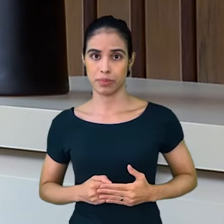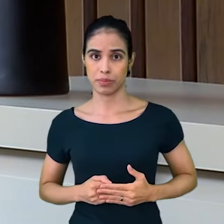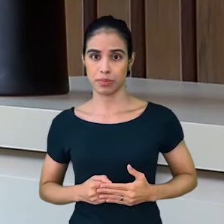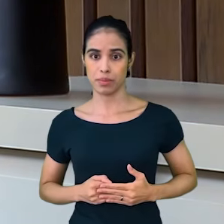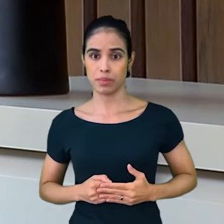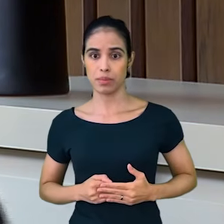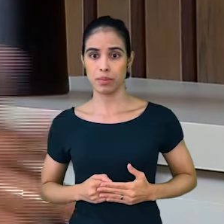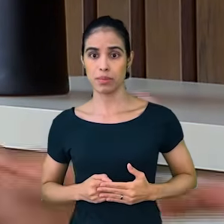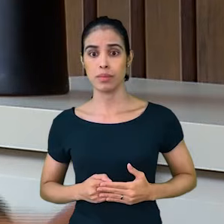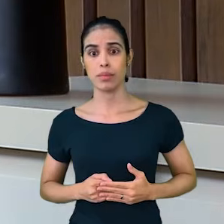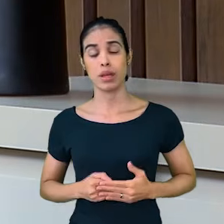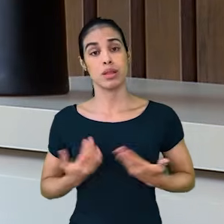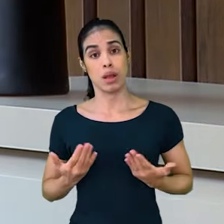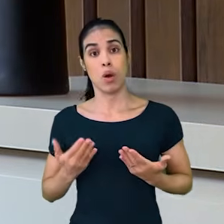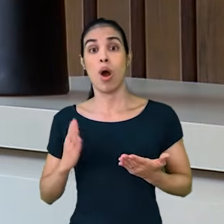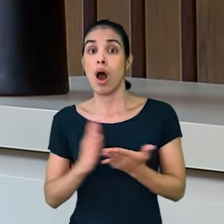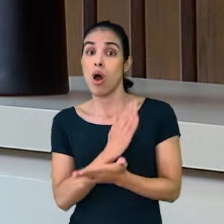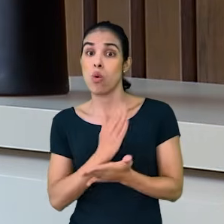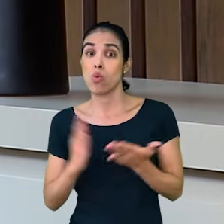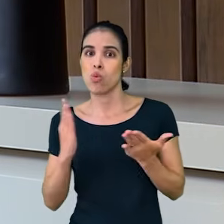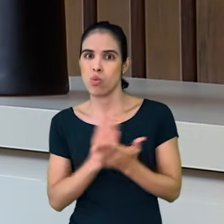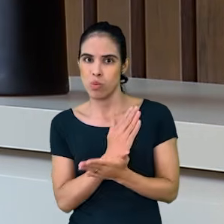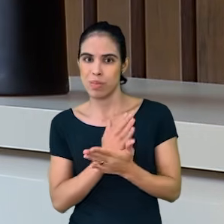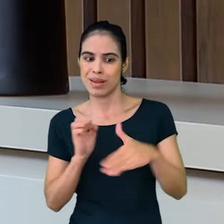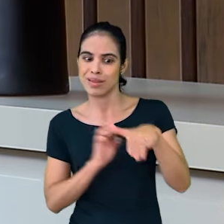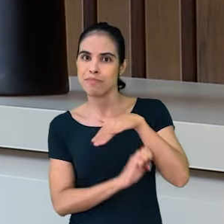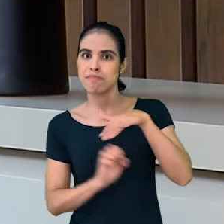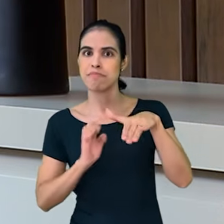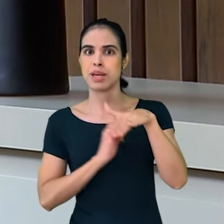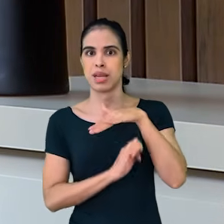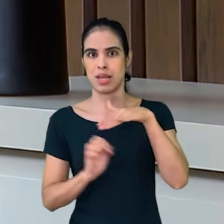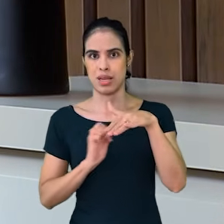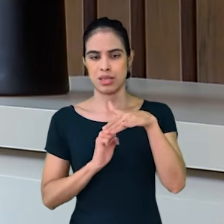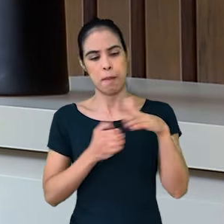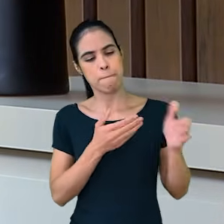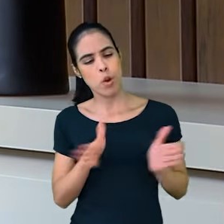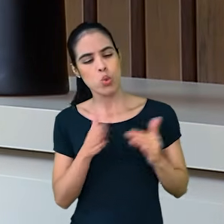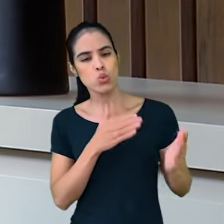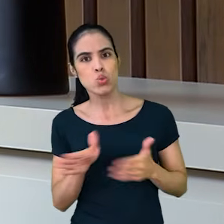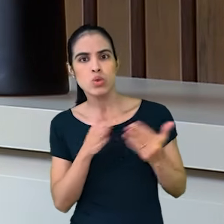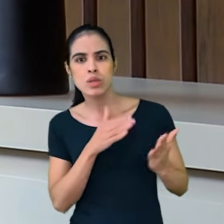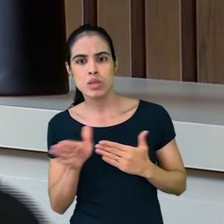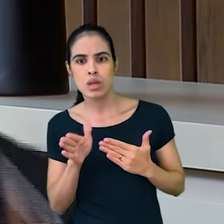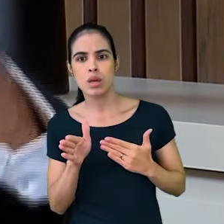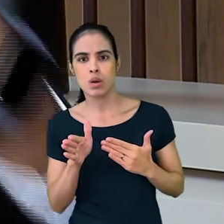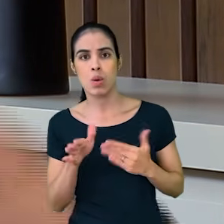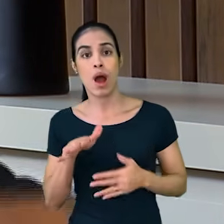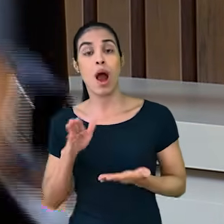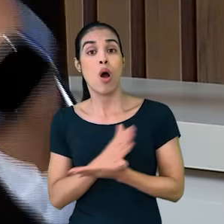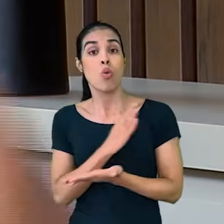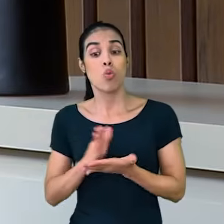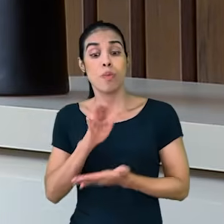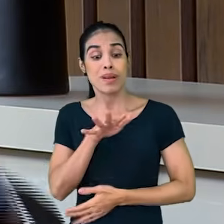Há setores produtivos que adoecem um número muito grande,